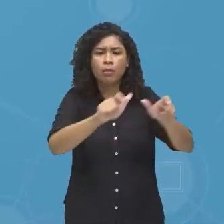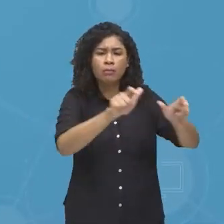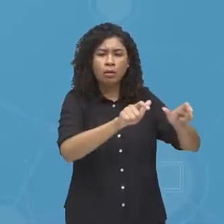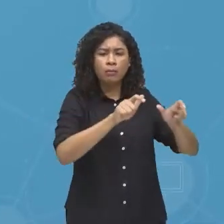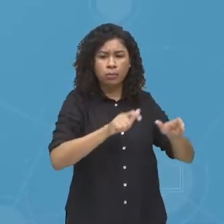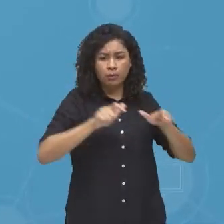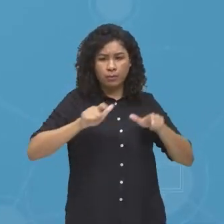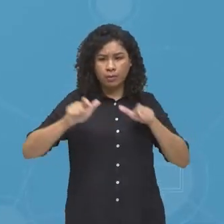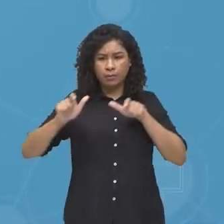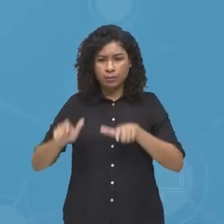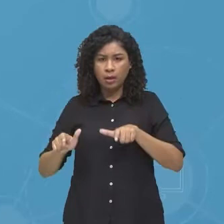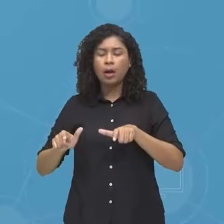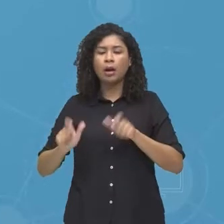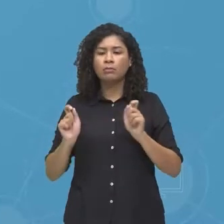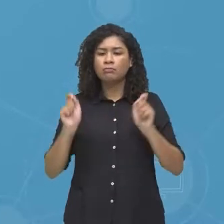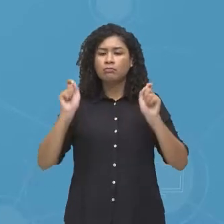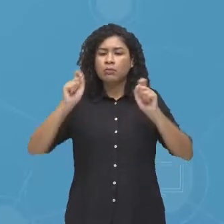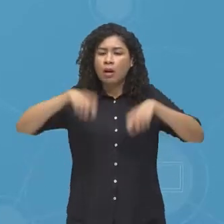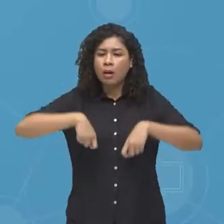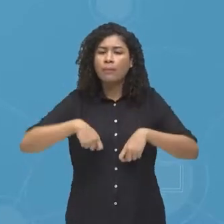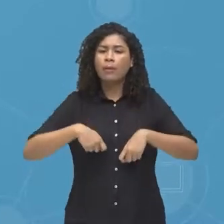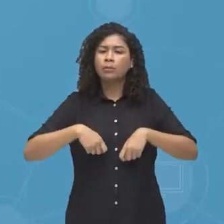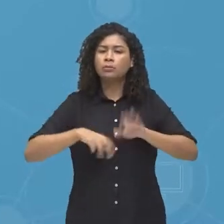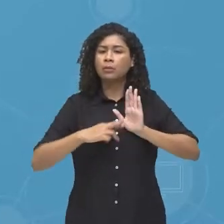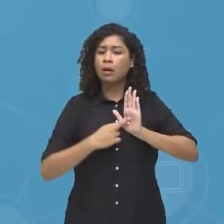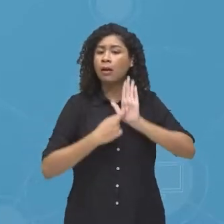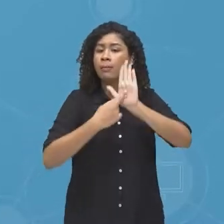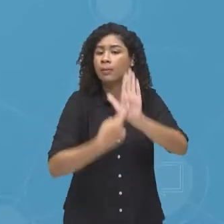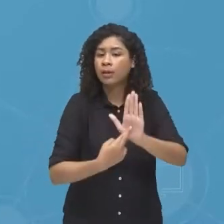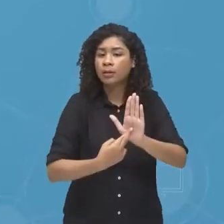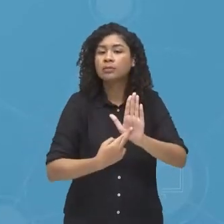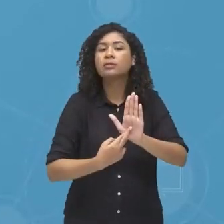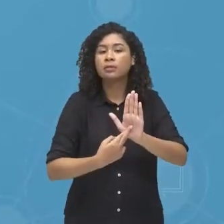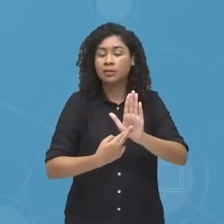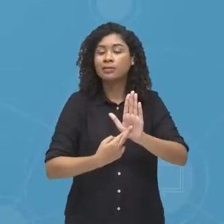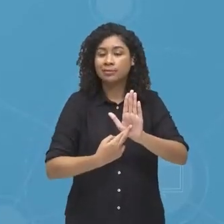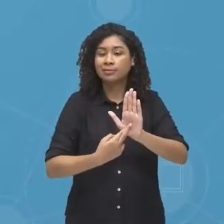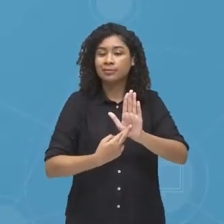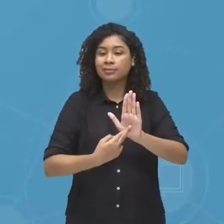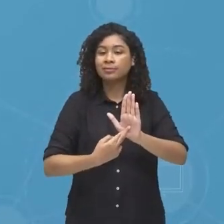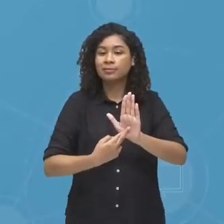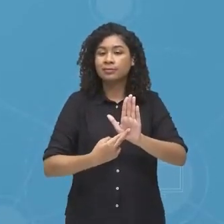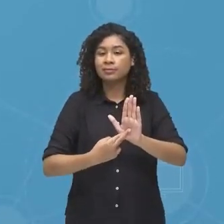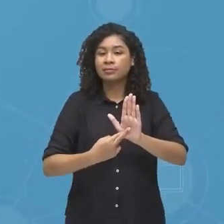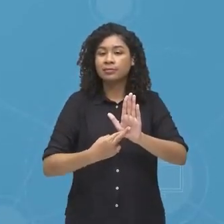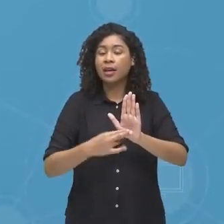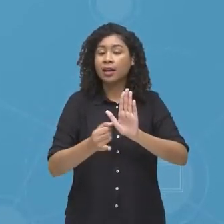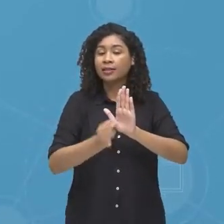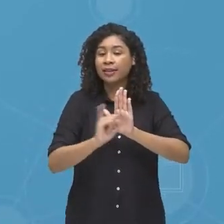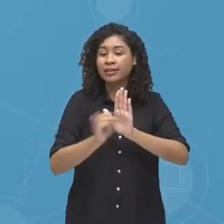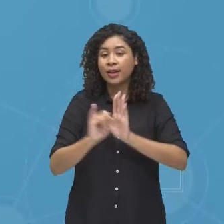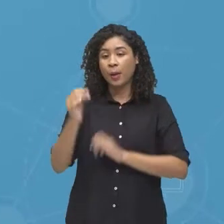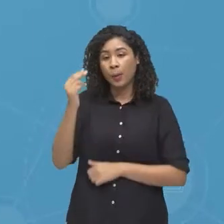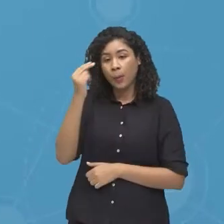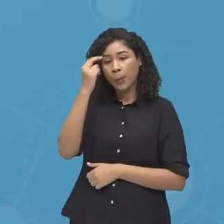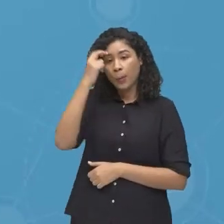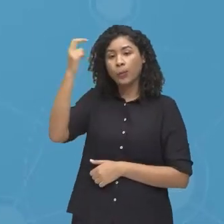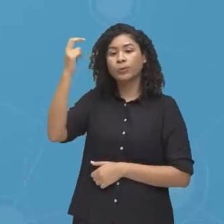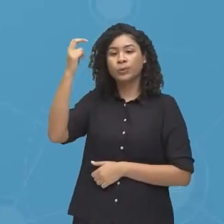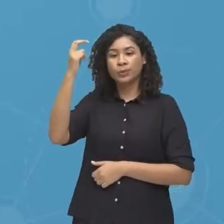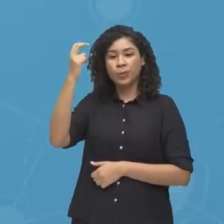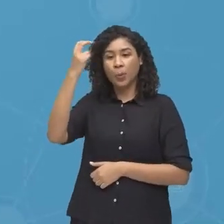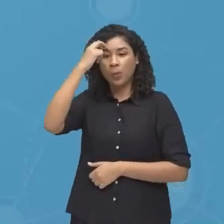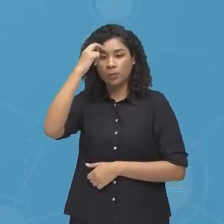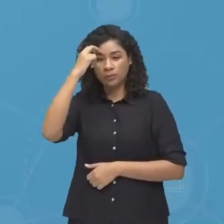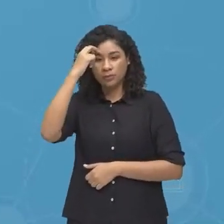o signo, vai ser refletir, de certa forma, a sua identidade cultural a partir de costumes,